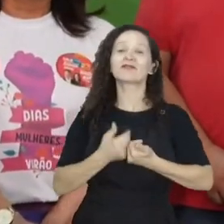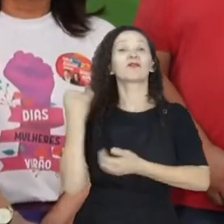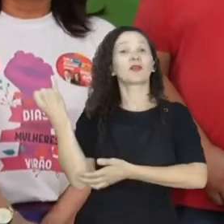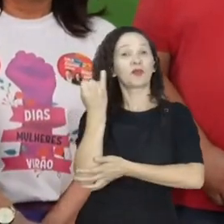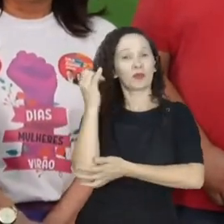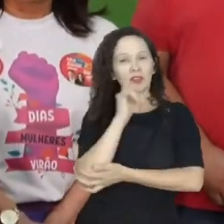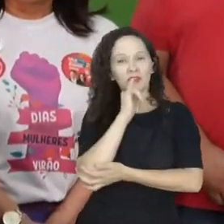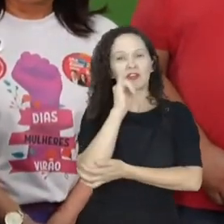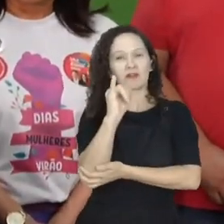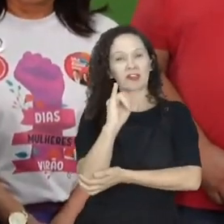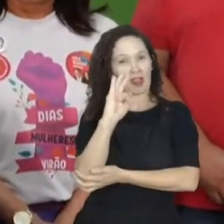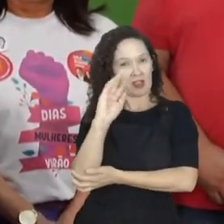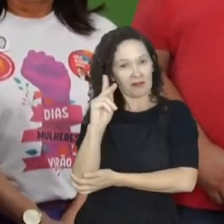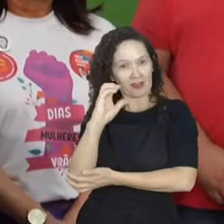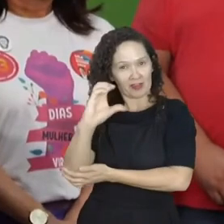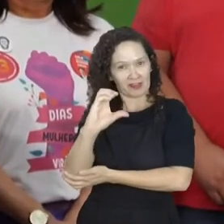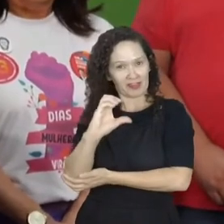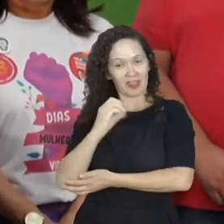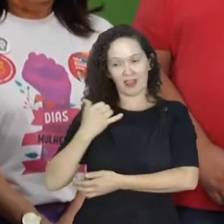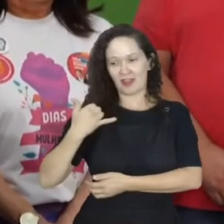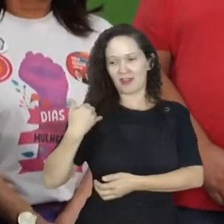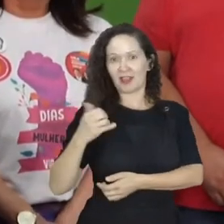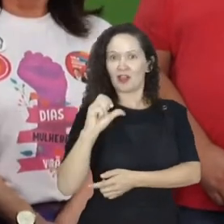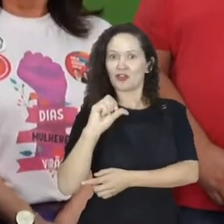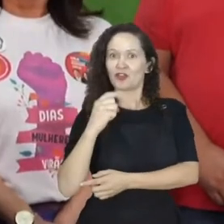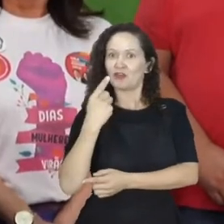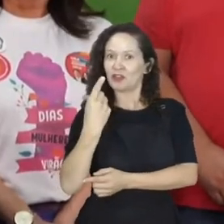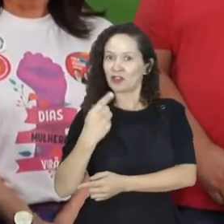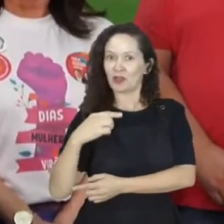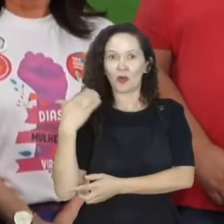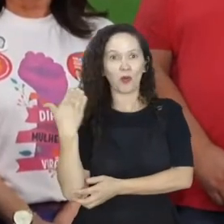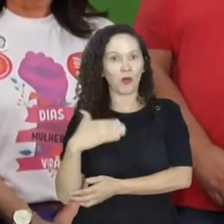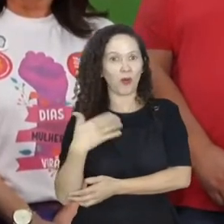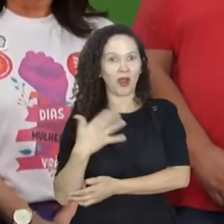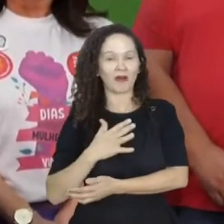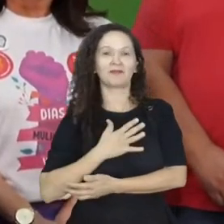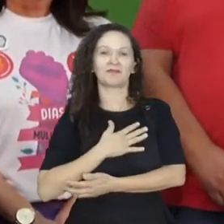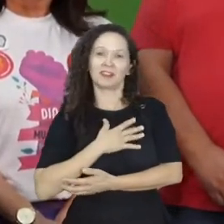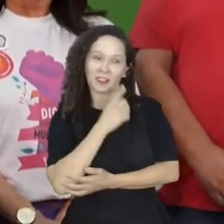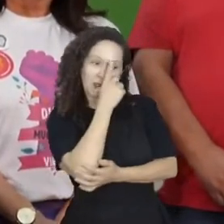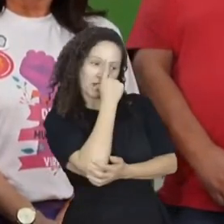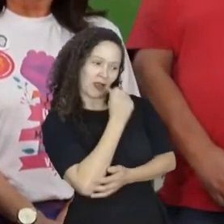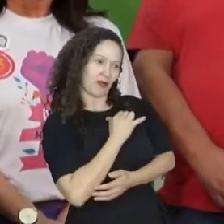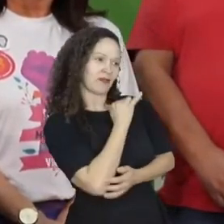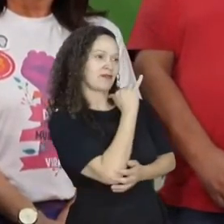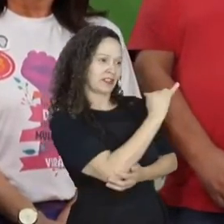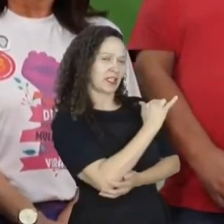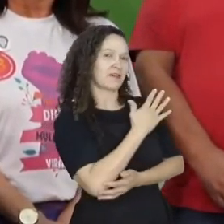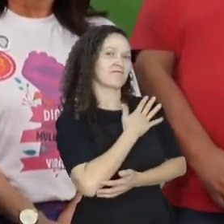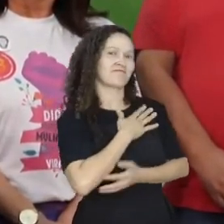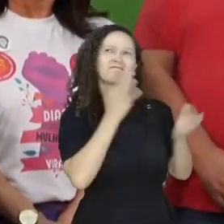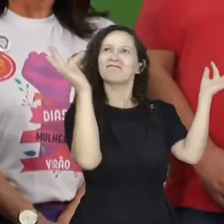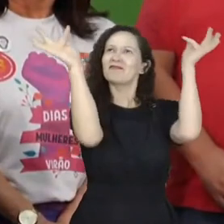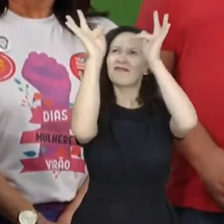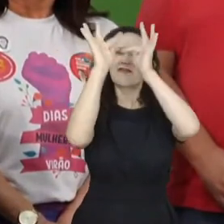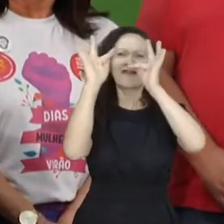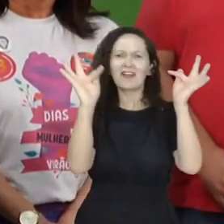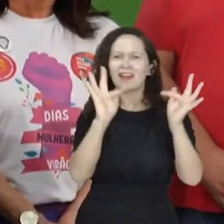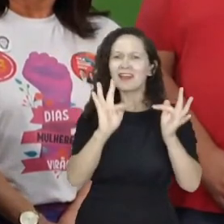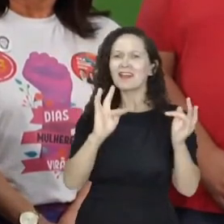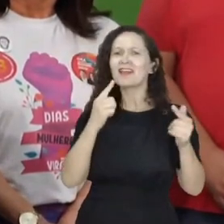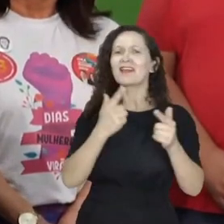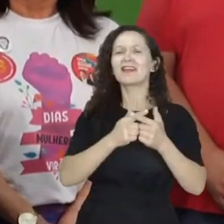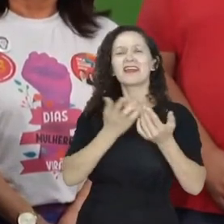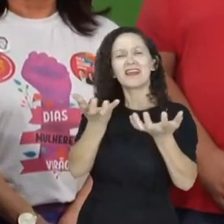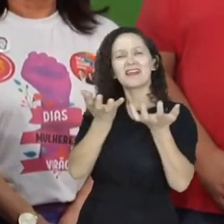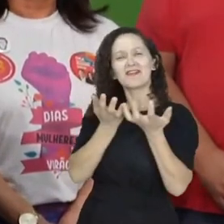saber que o Fernando Henrique Cardoso está com 91 anos. E eu fiquei feliz porque eu